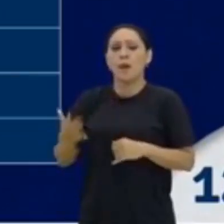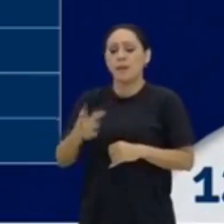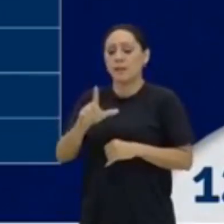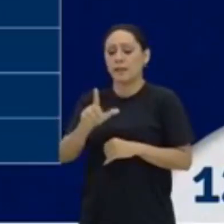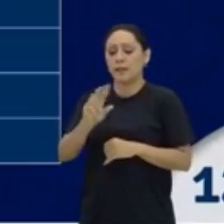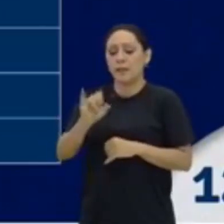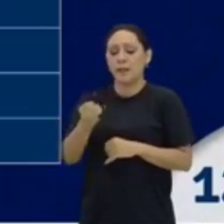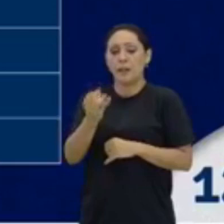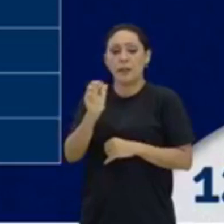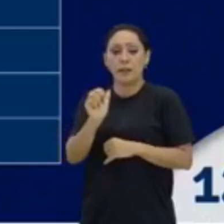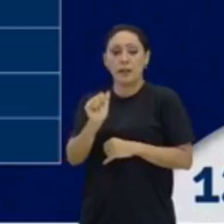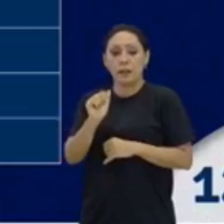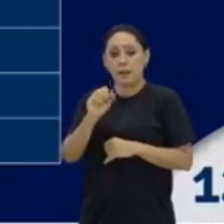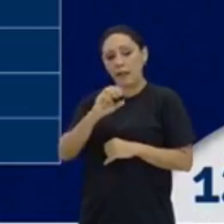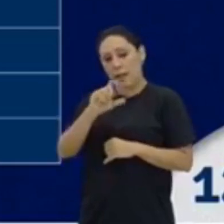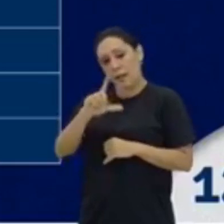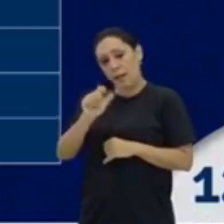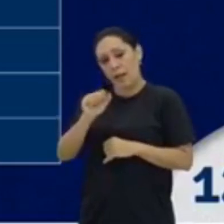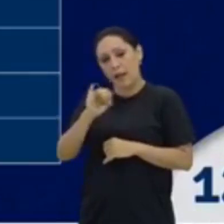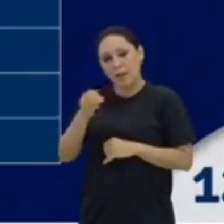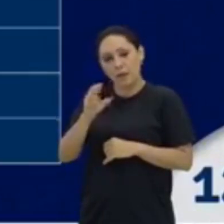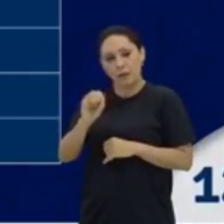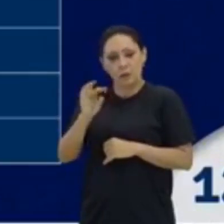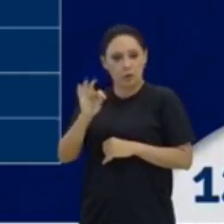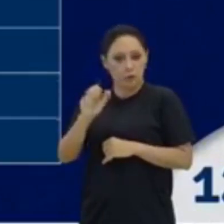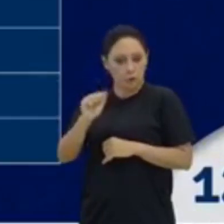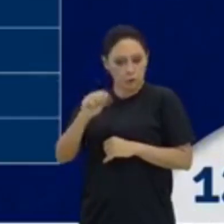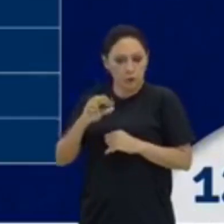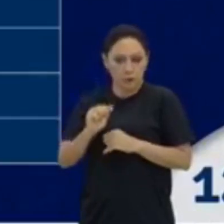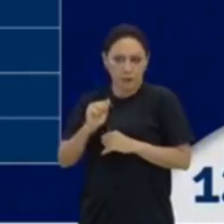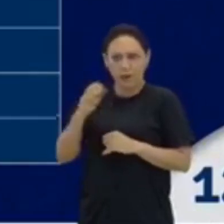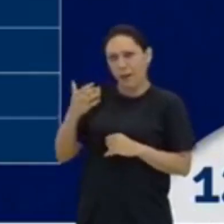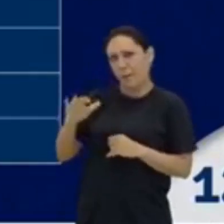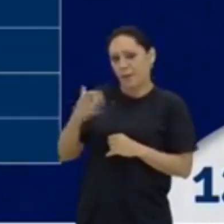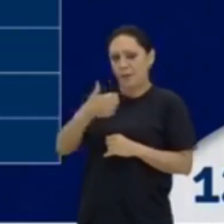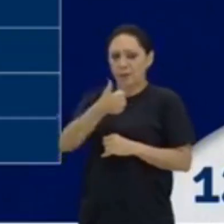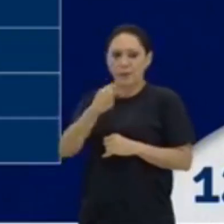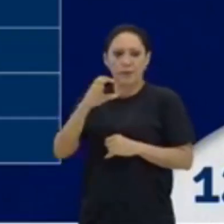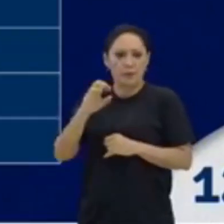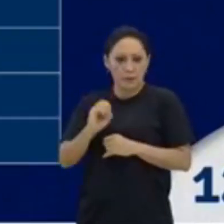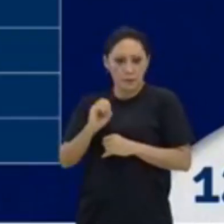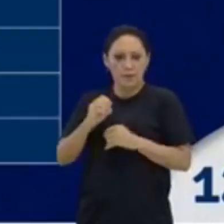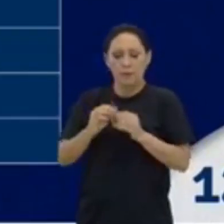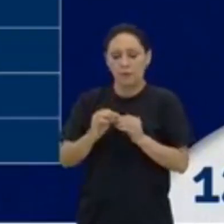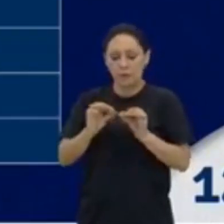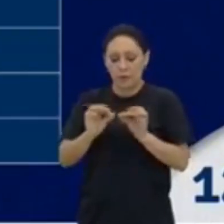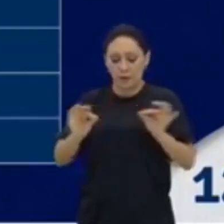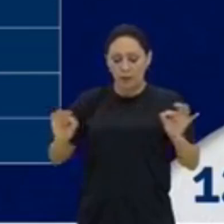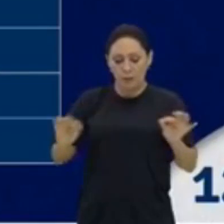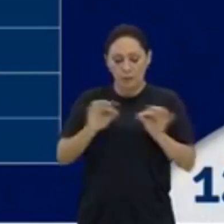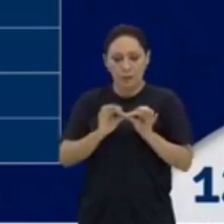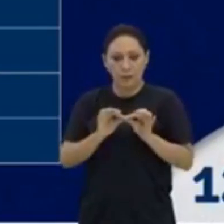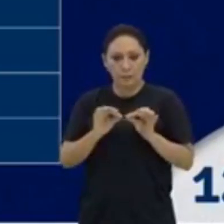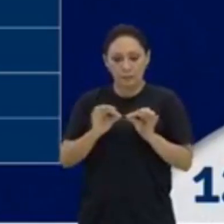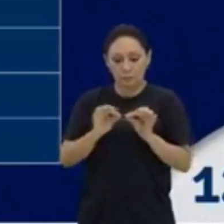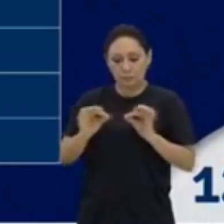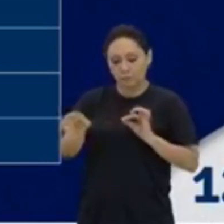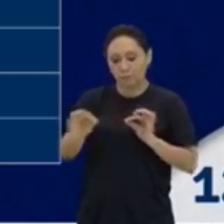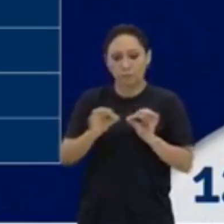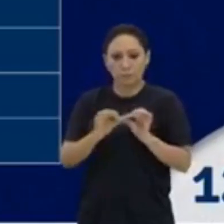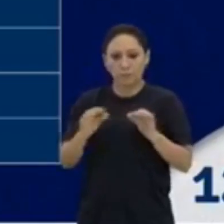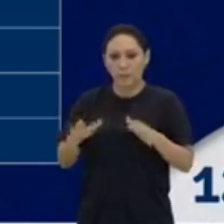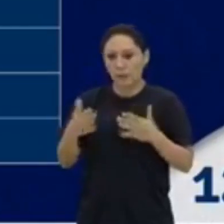no comprimento. Ah, pessoas são 10 lajotas na largura e 20 no comprimento. Então você pode dizer que pode ter o